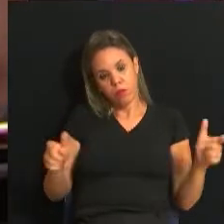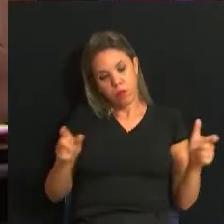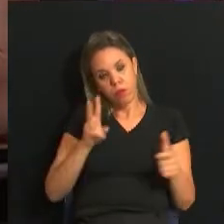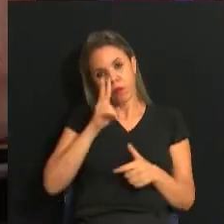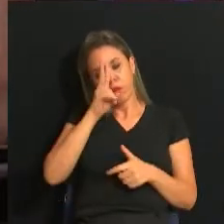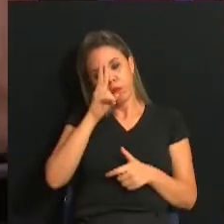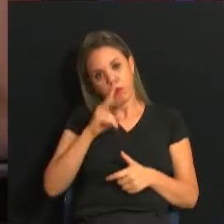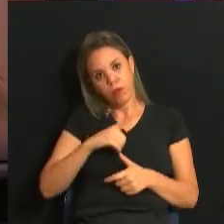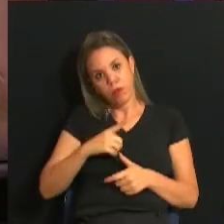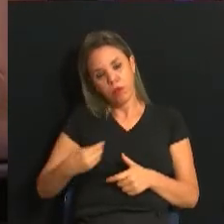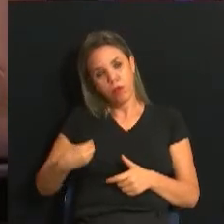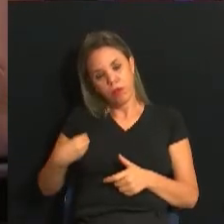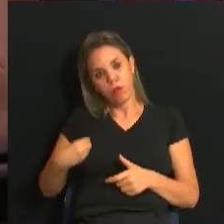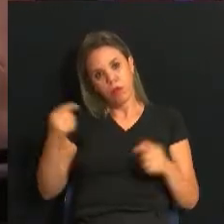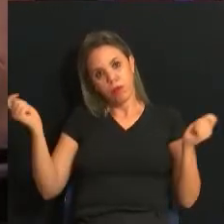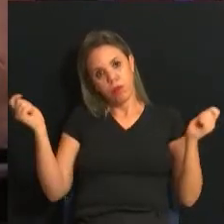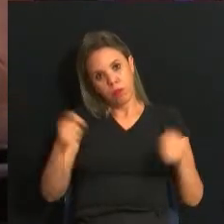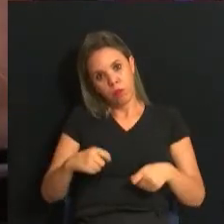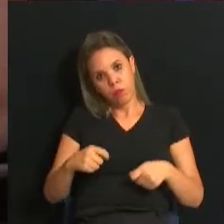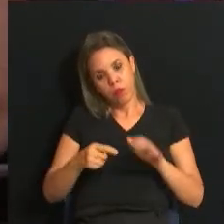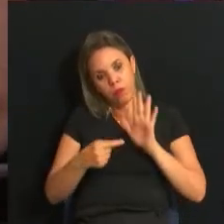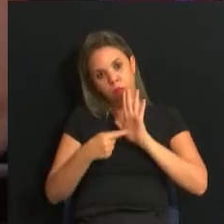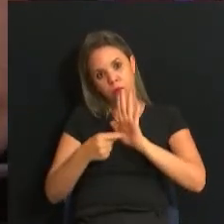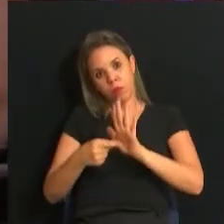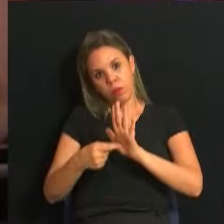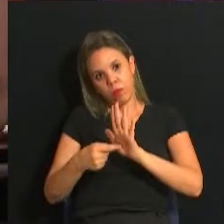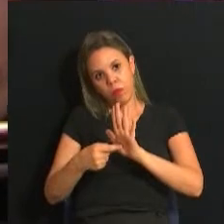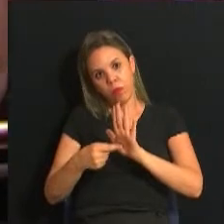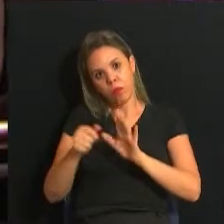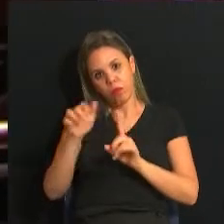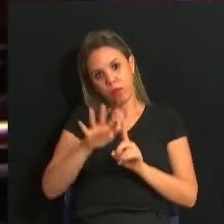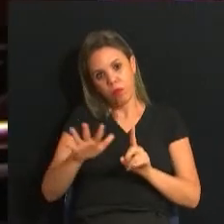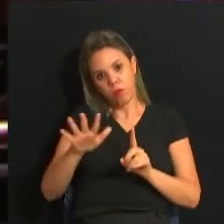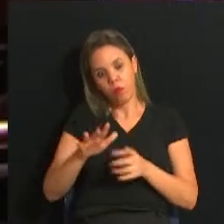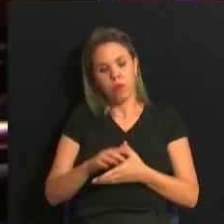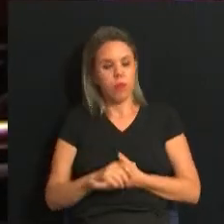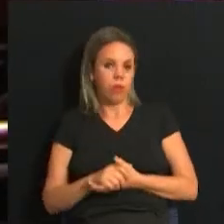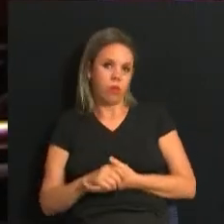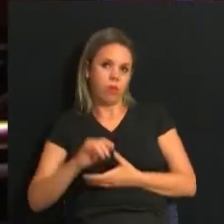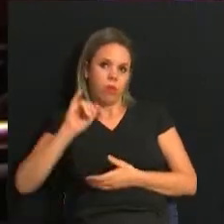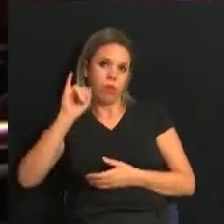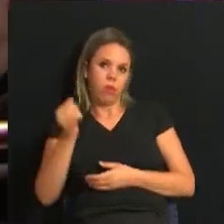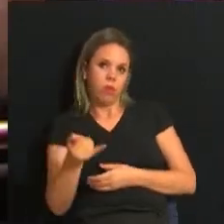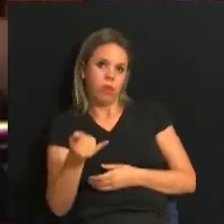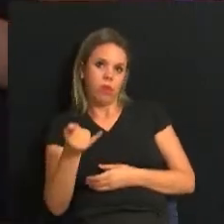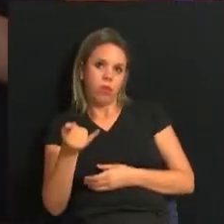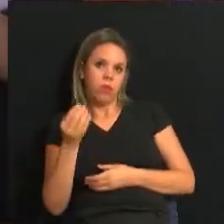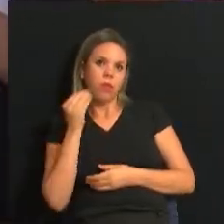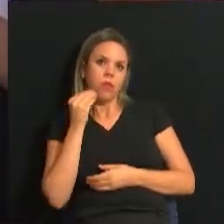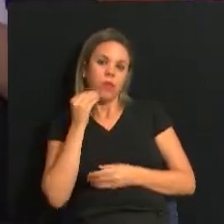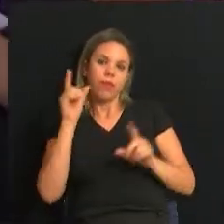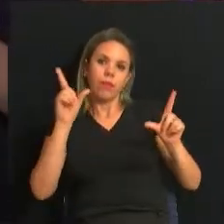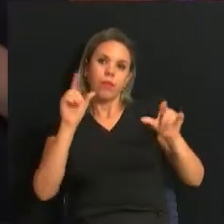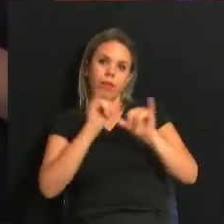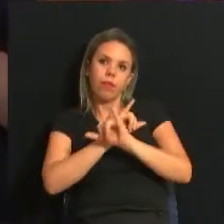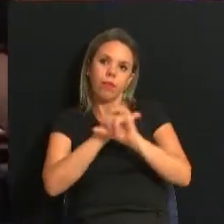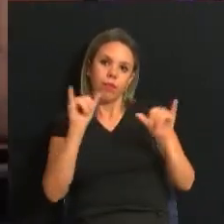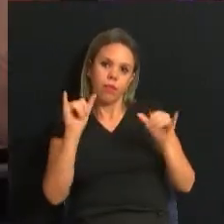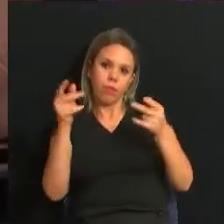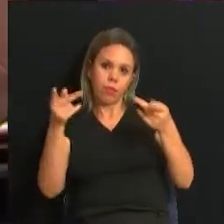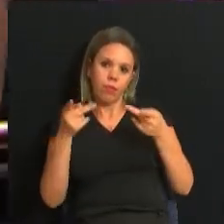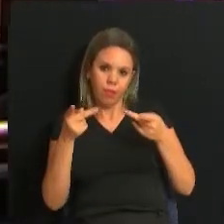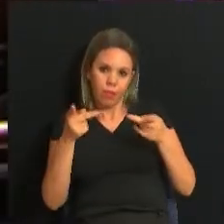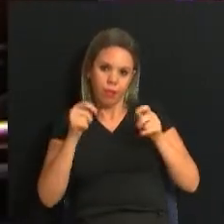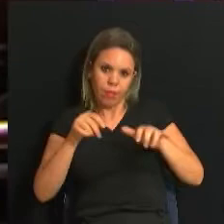gente está podendo mostrar para a sociedade. Bom, então aproveita aqui o nosso espaço para chamar o público